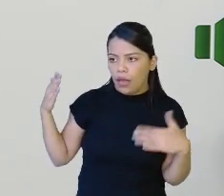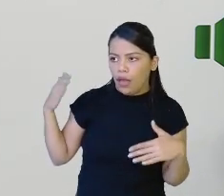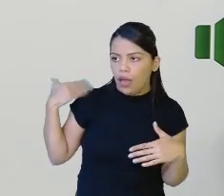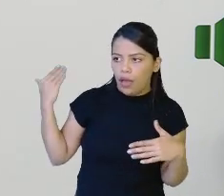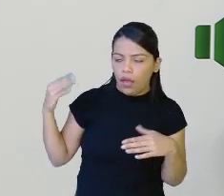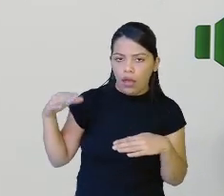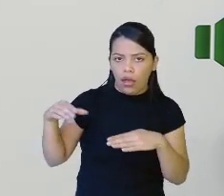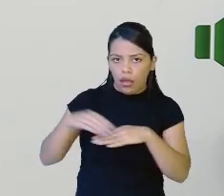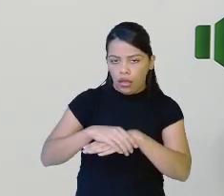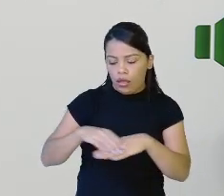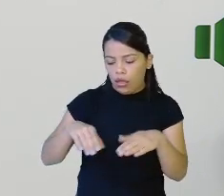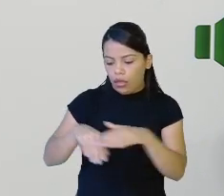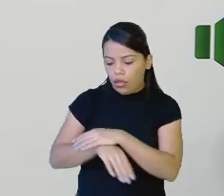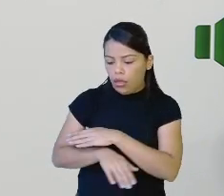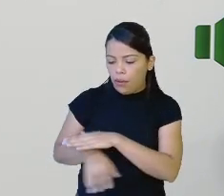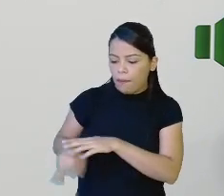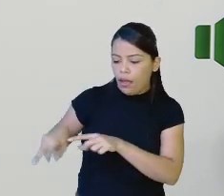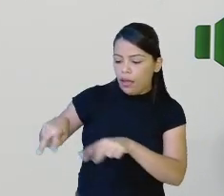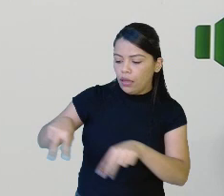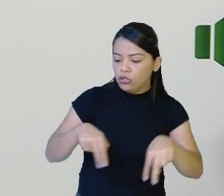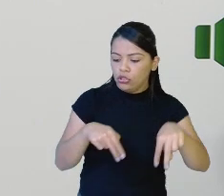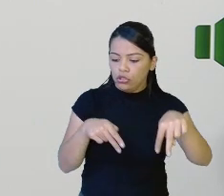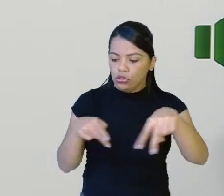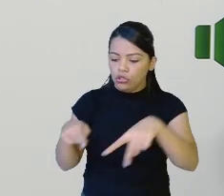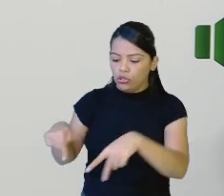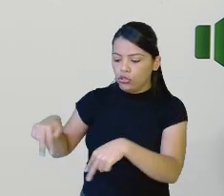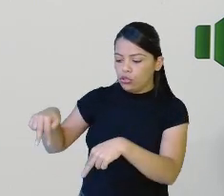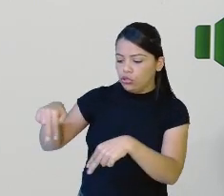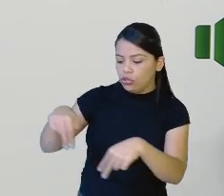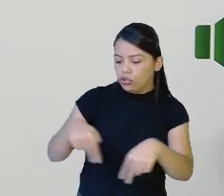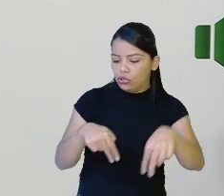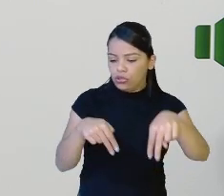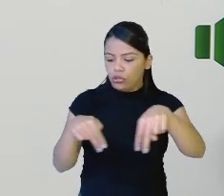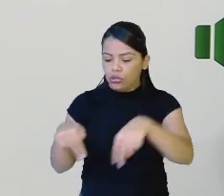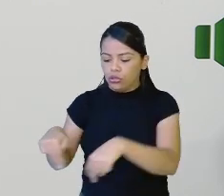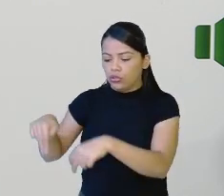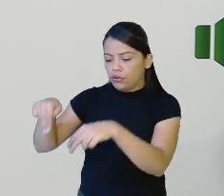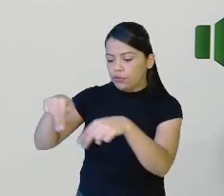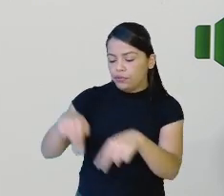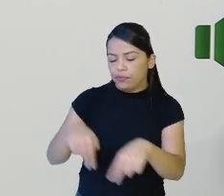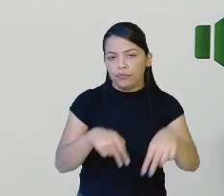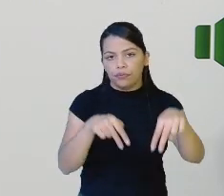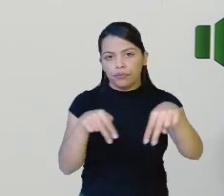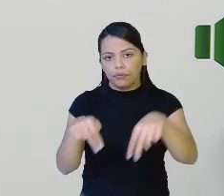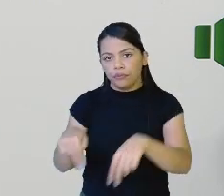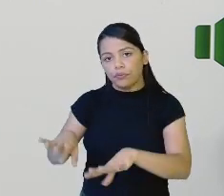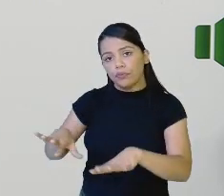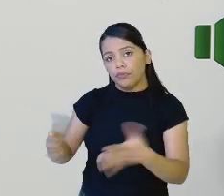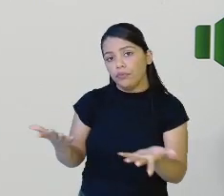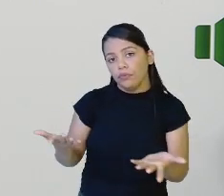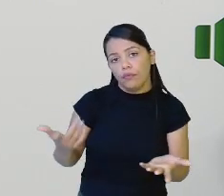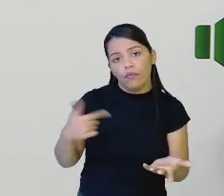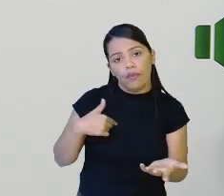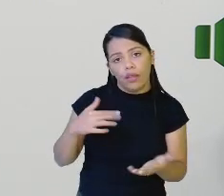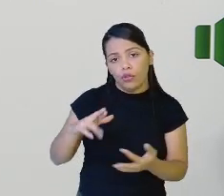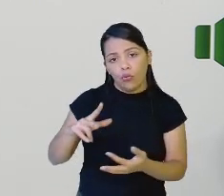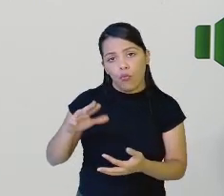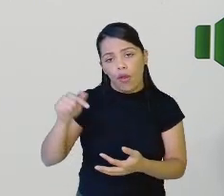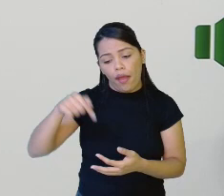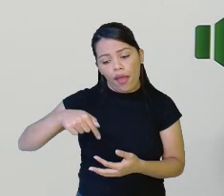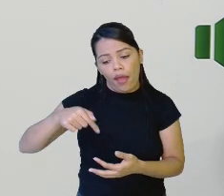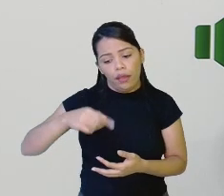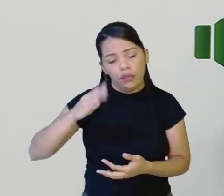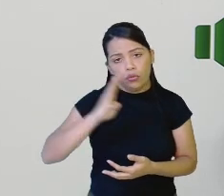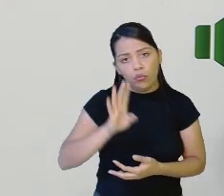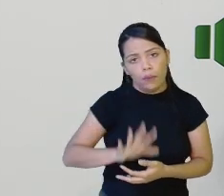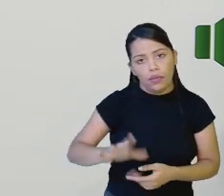a situação cotidiana, crianças saindo para brincar, não é? Provavelmente isso não se passou no Brasil, porque aqui não tem